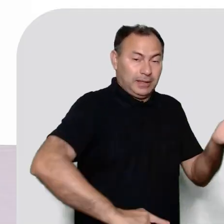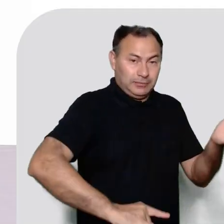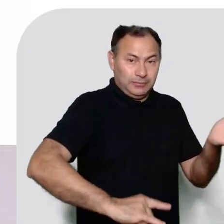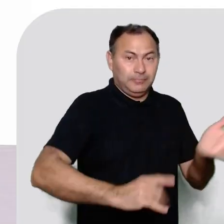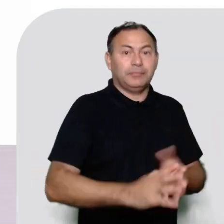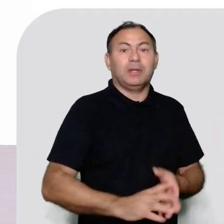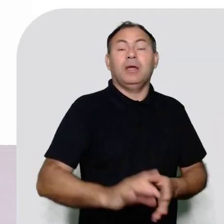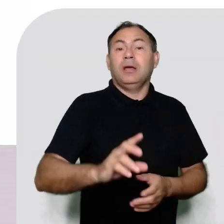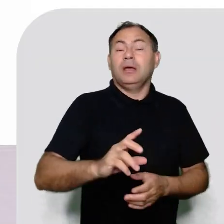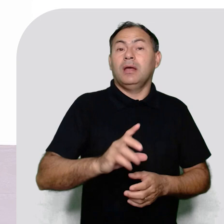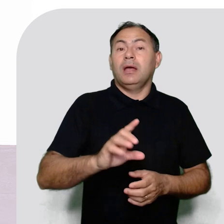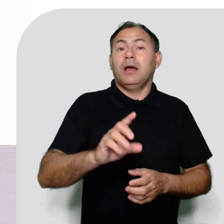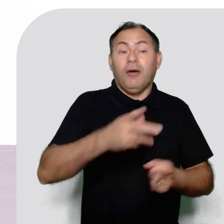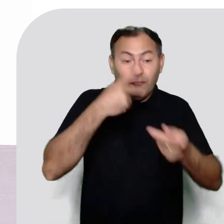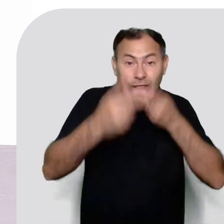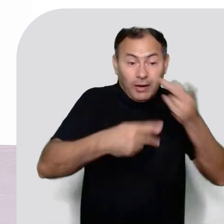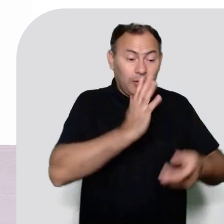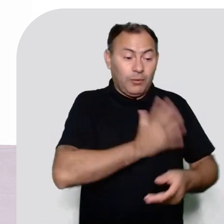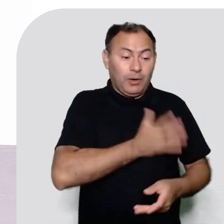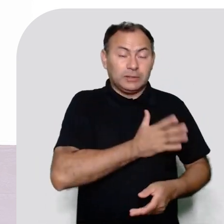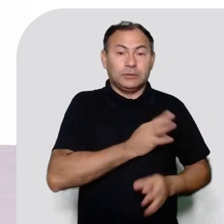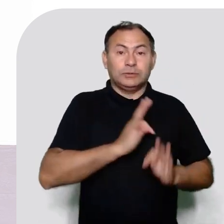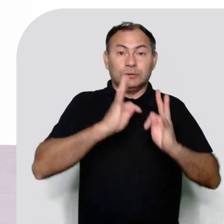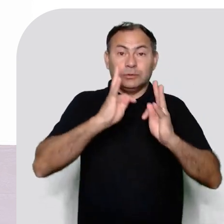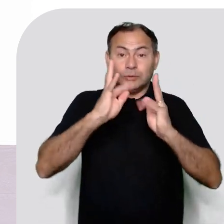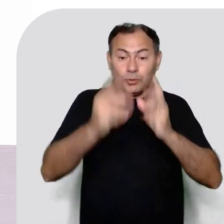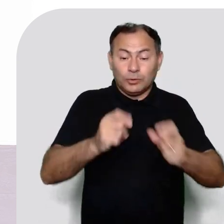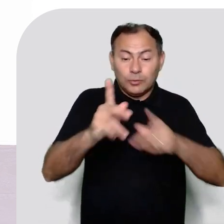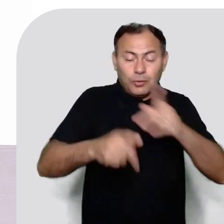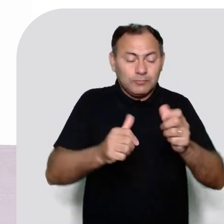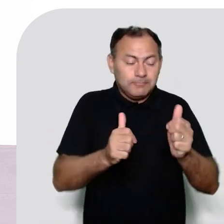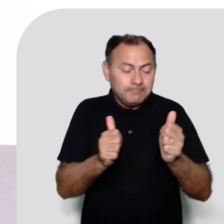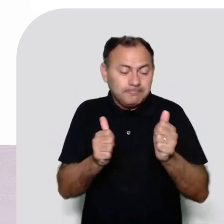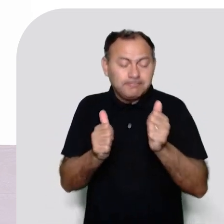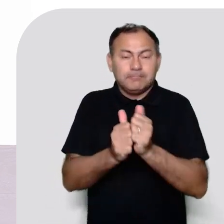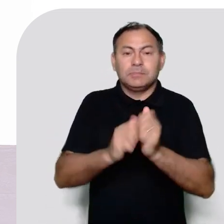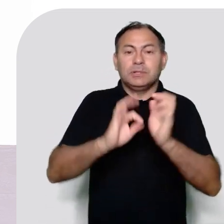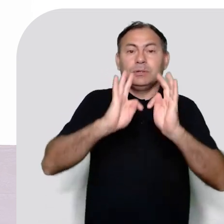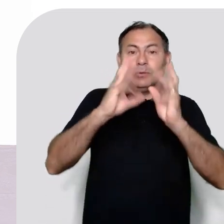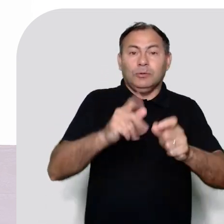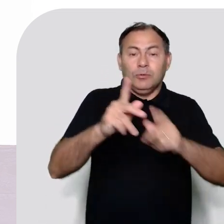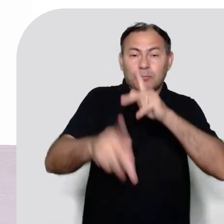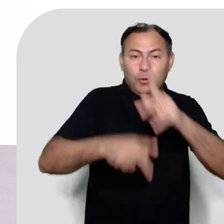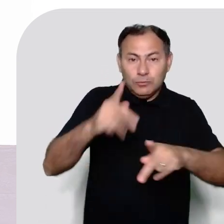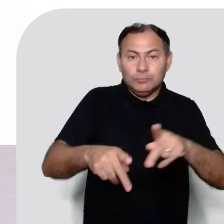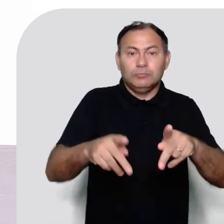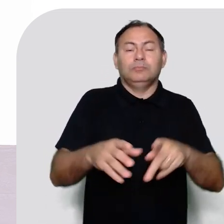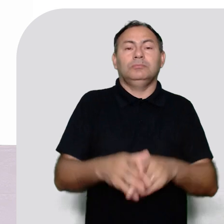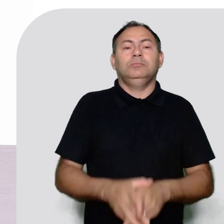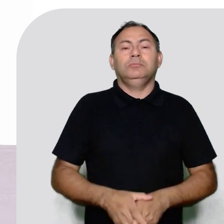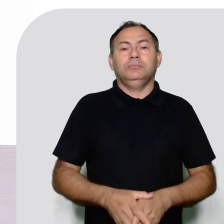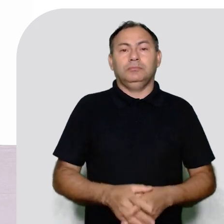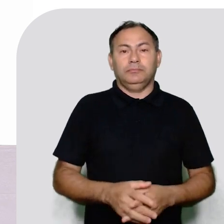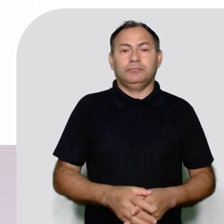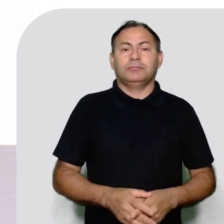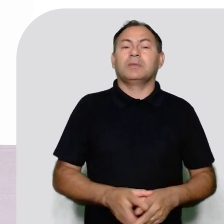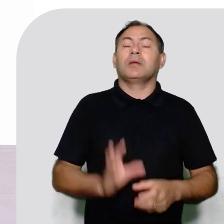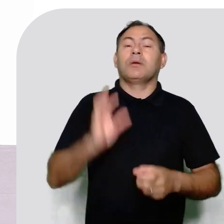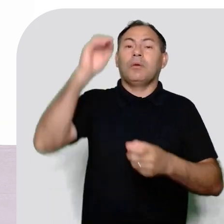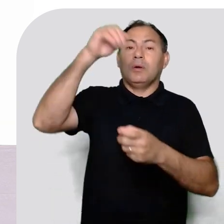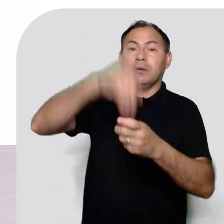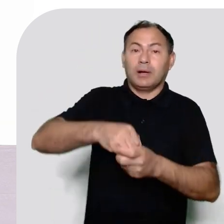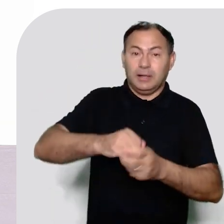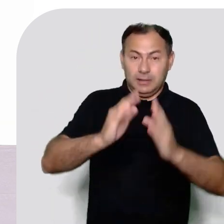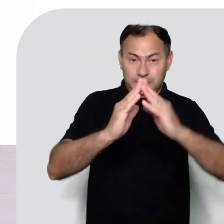só fala o coração de toda a humanidade, se aproxima de toda a humanidade, coloca